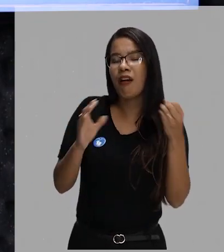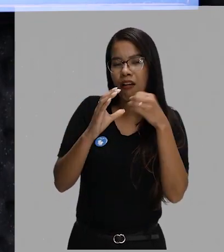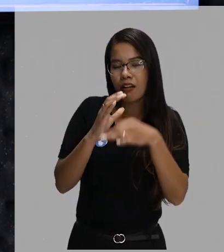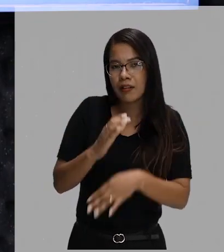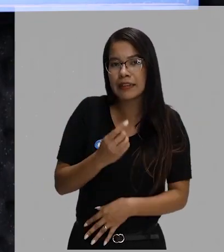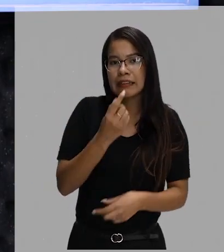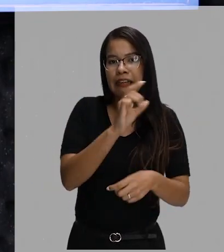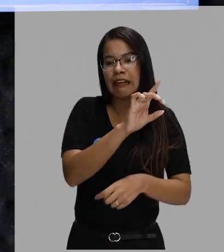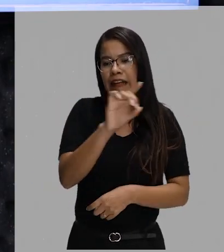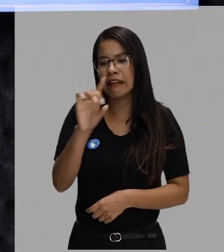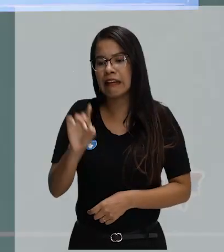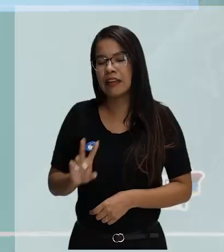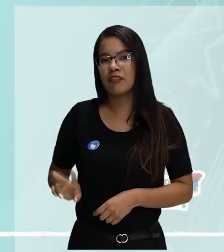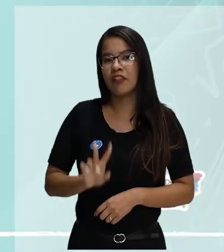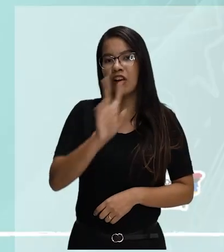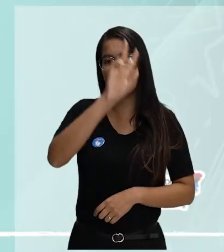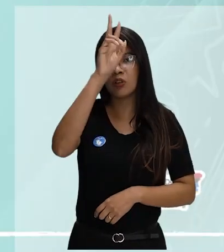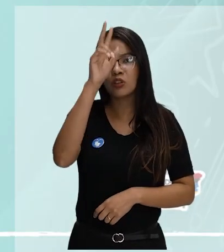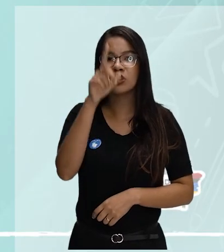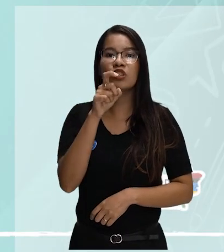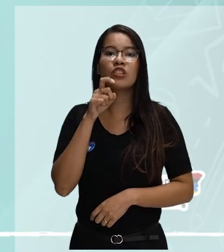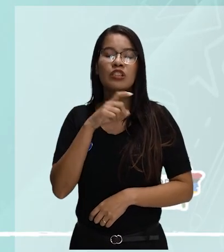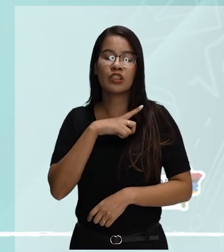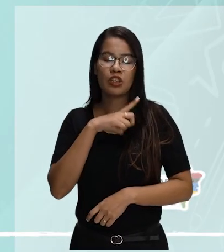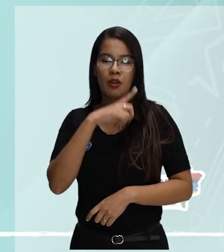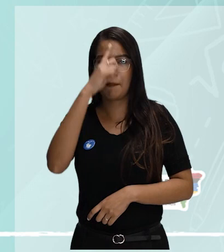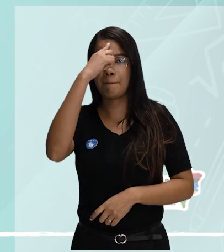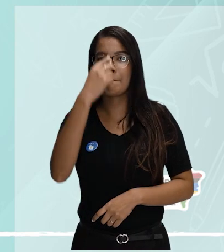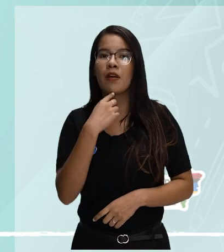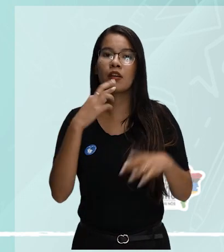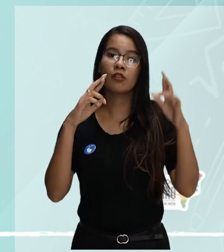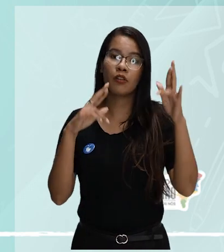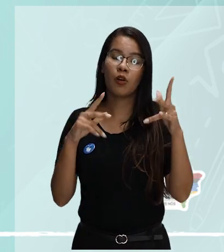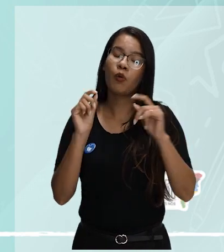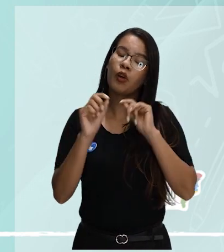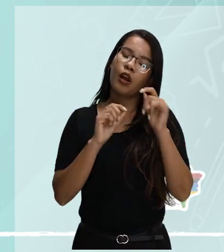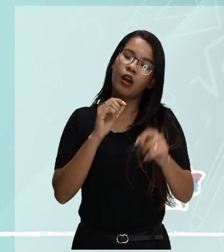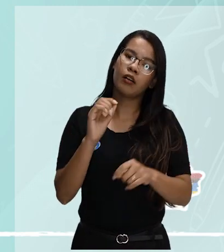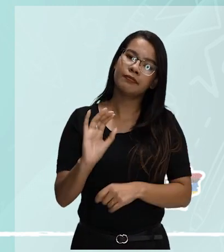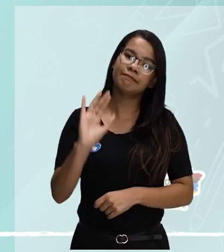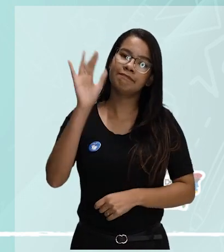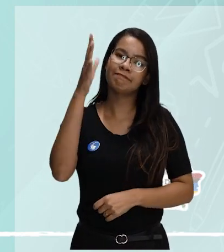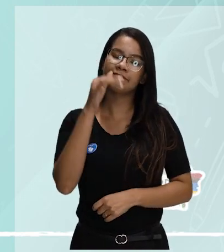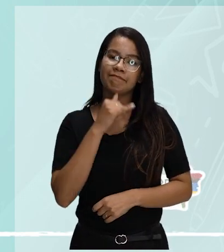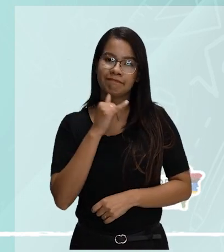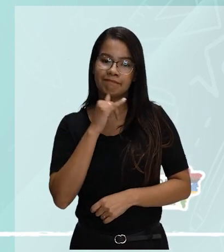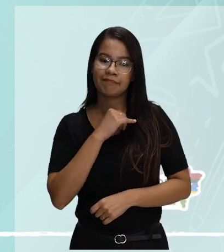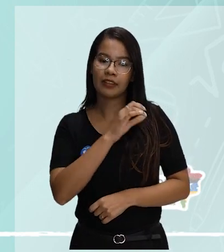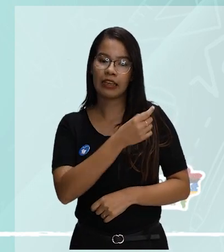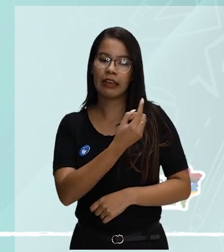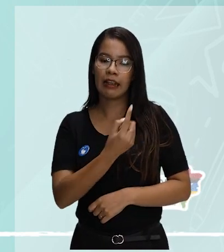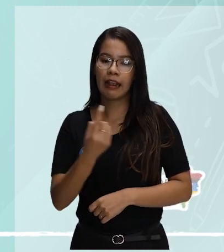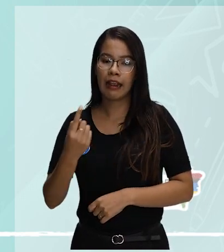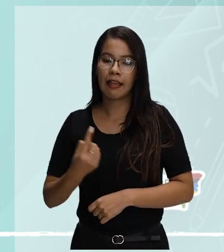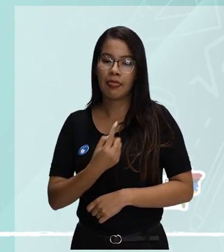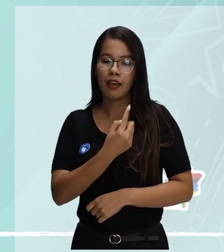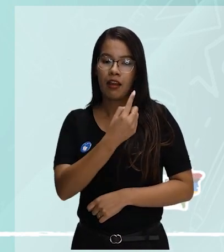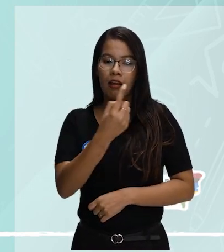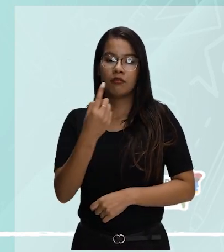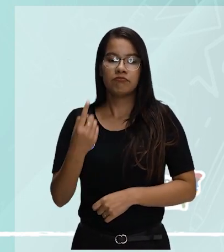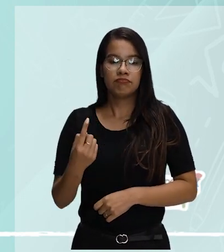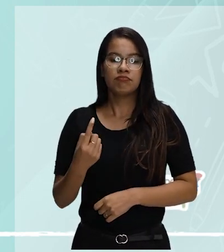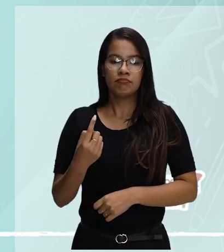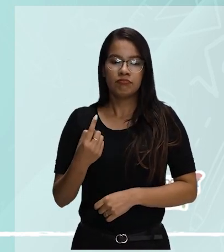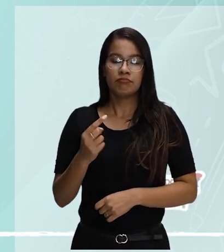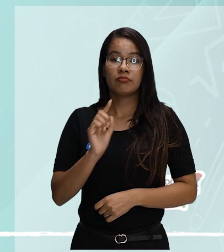que cada valor de x tem uma imagem diferente. É o que acontece nesse exemplo aqui. Cada valor de x tem uma imagem